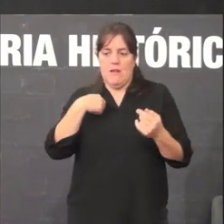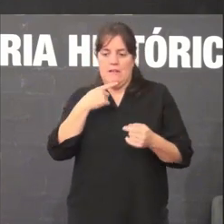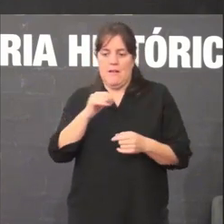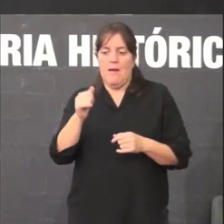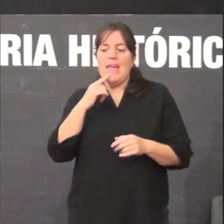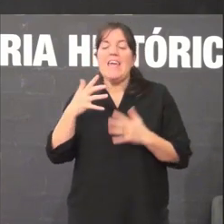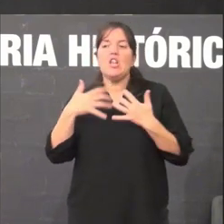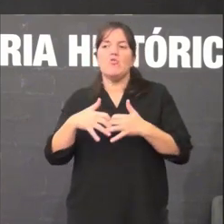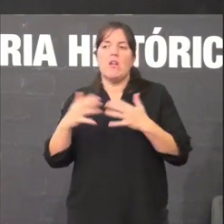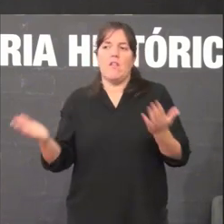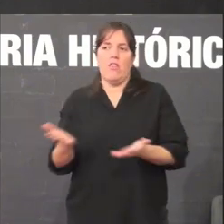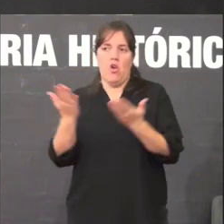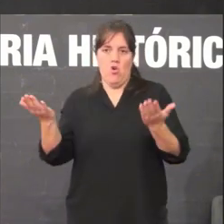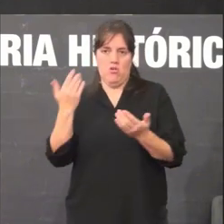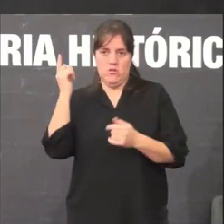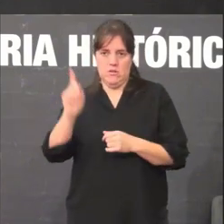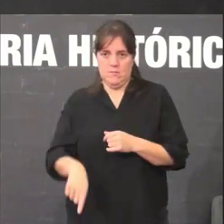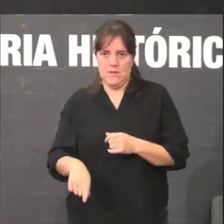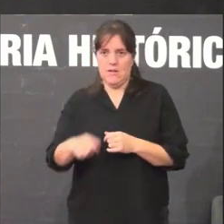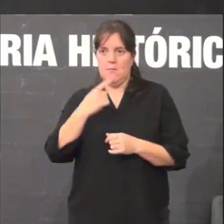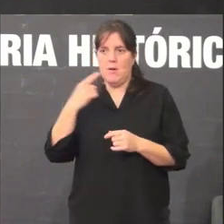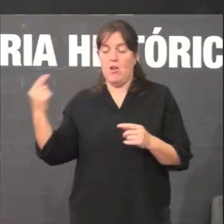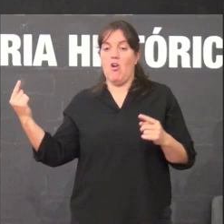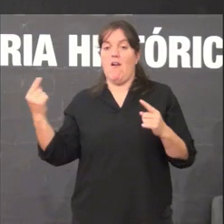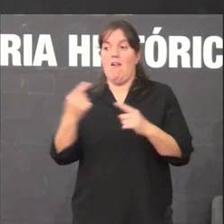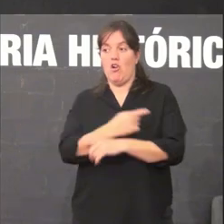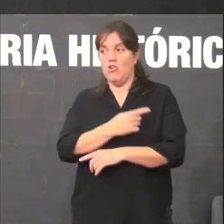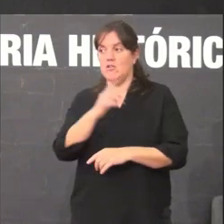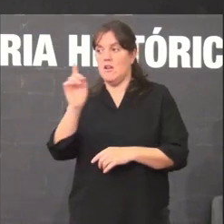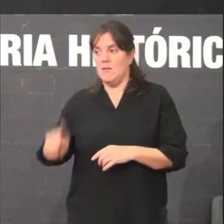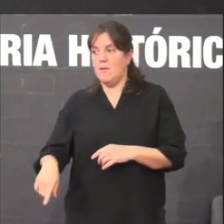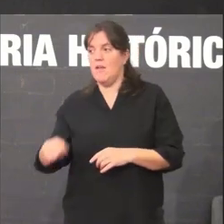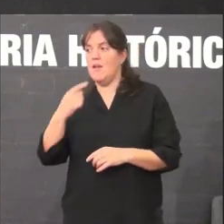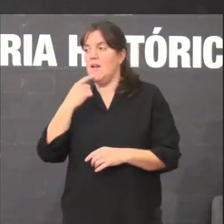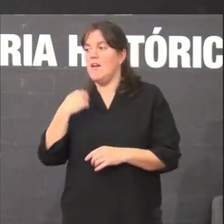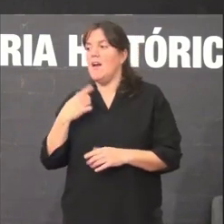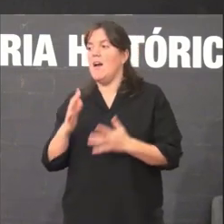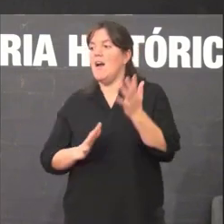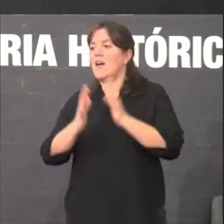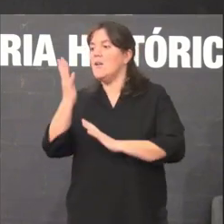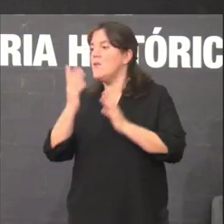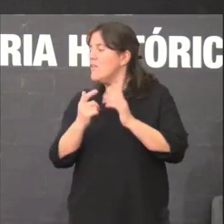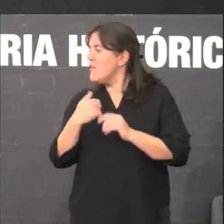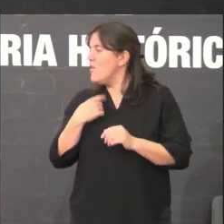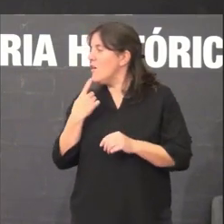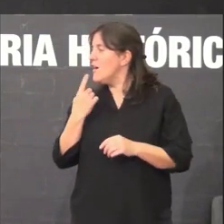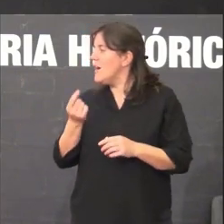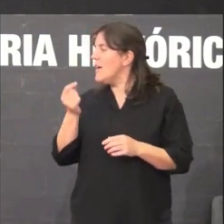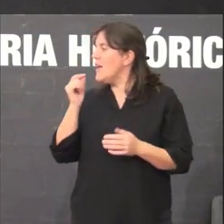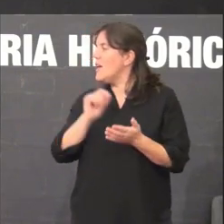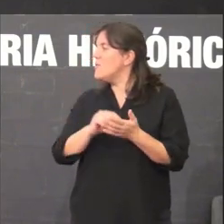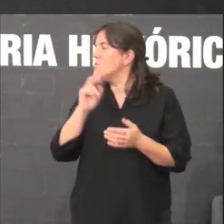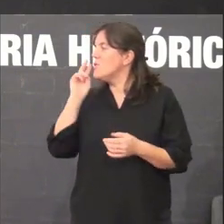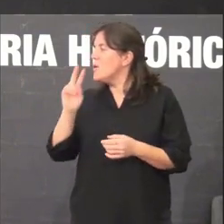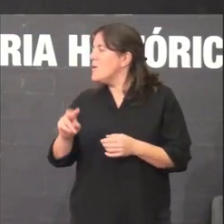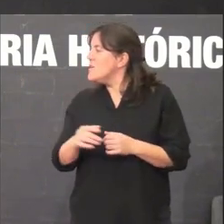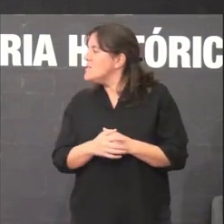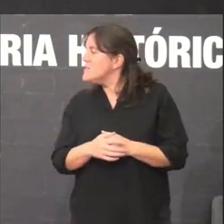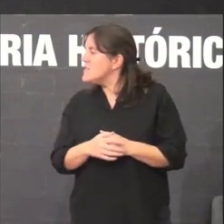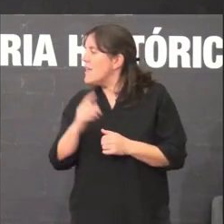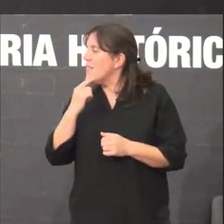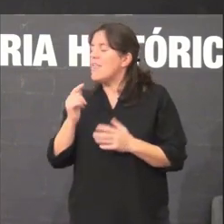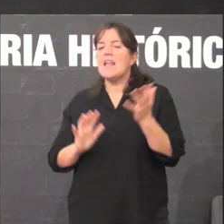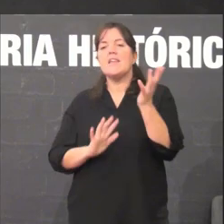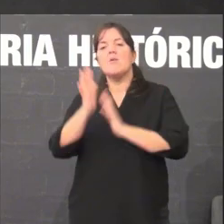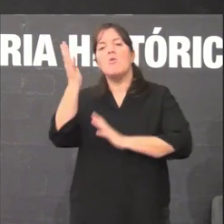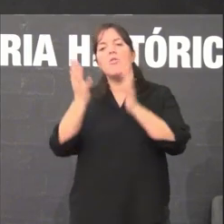industrialização. Enquanto que, por outro lado, a Revolução era vista sob o prisma do terror. O terror revolucionário, como